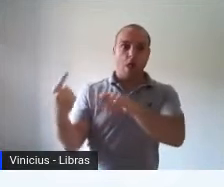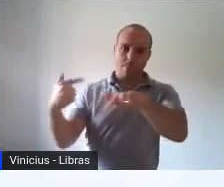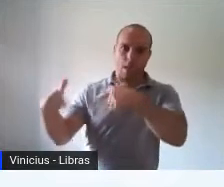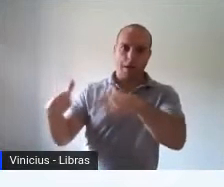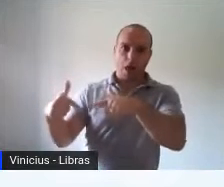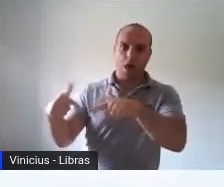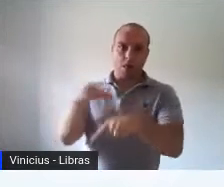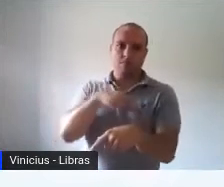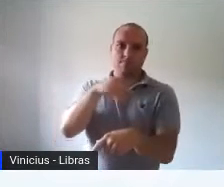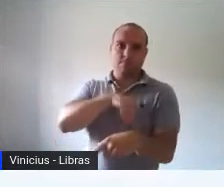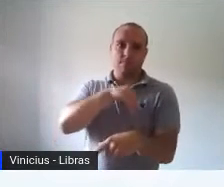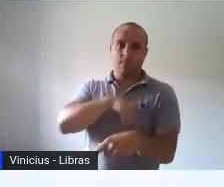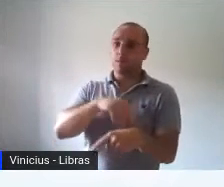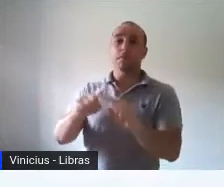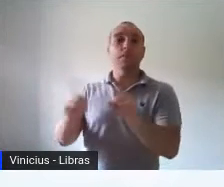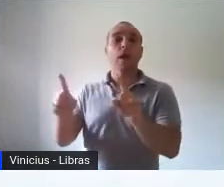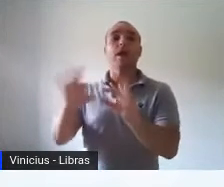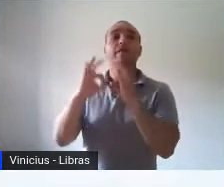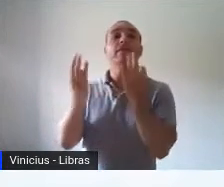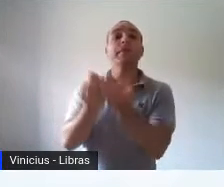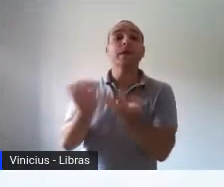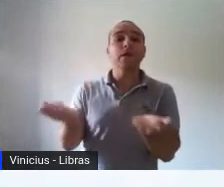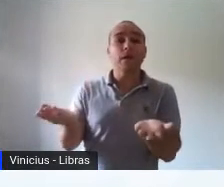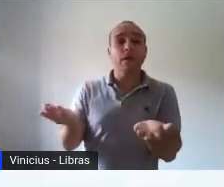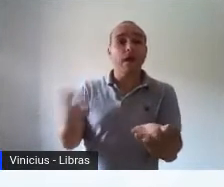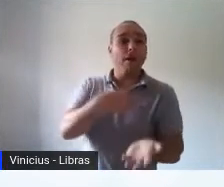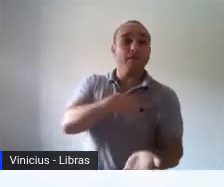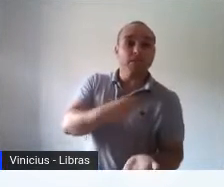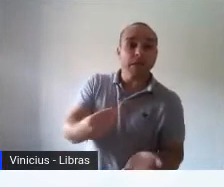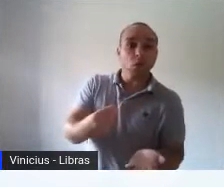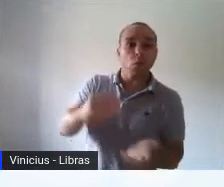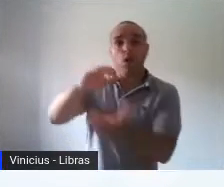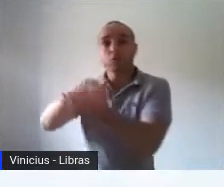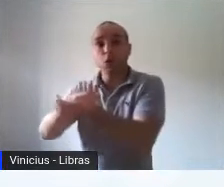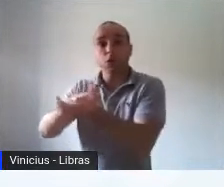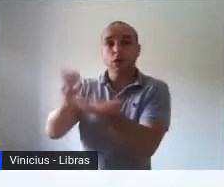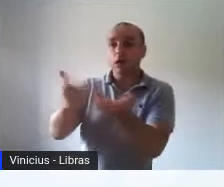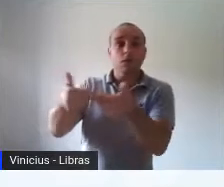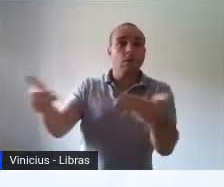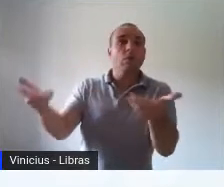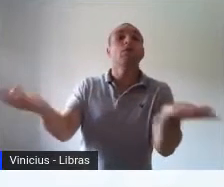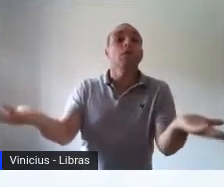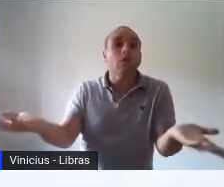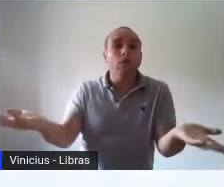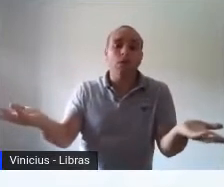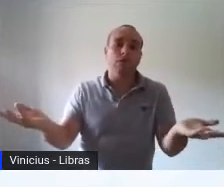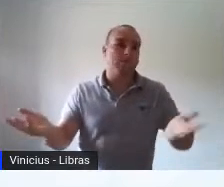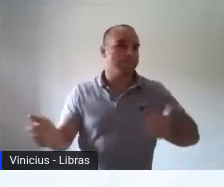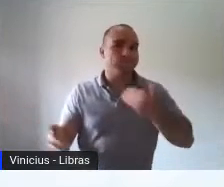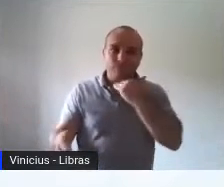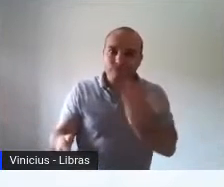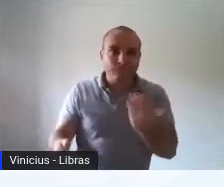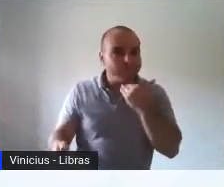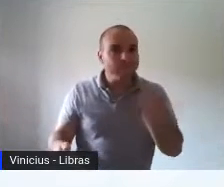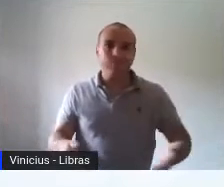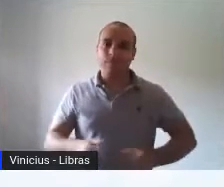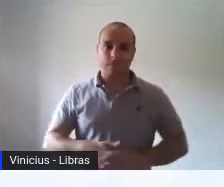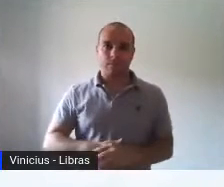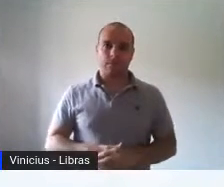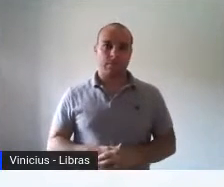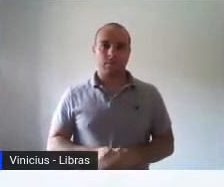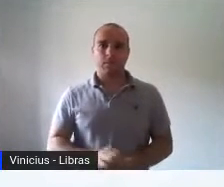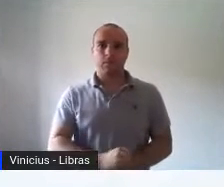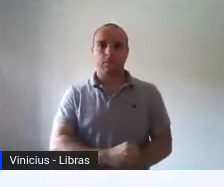impacto positivo na sociedade, para o governo, em termos de arrecadação, né, e para a economia, porque as pessoas consomem. Porque a pessoa que ganha salário mínimo, o